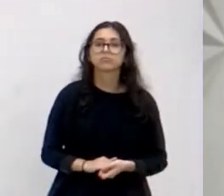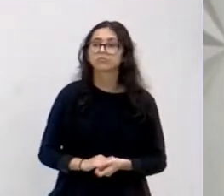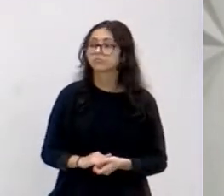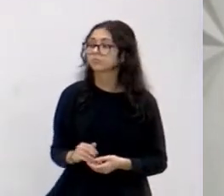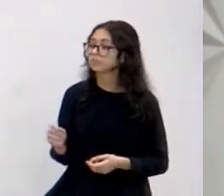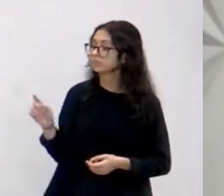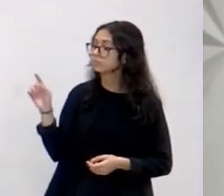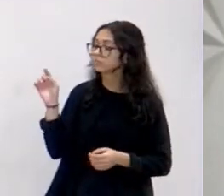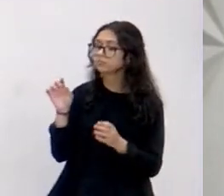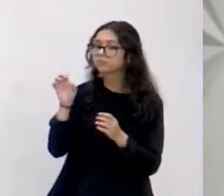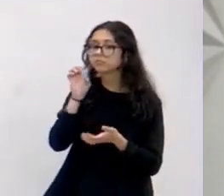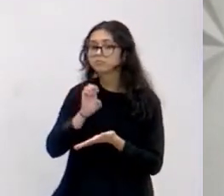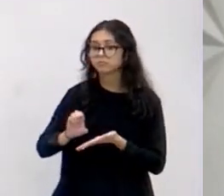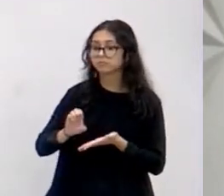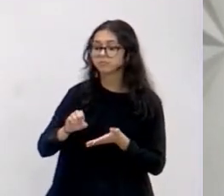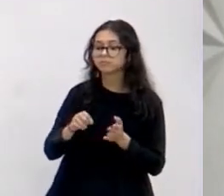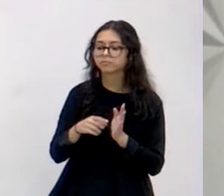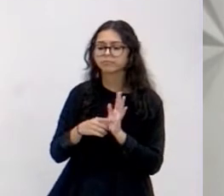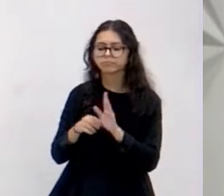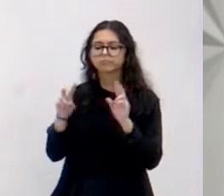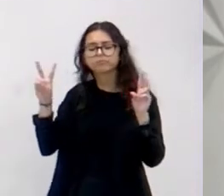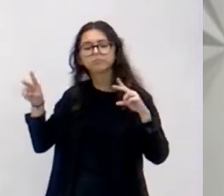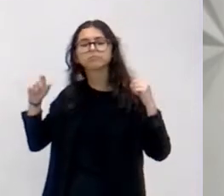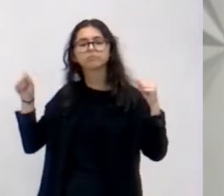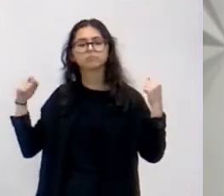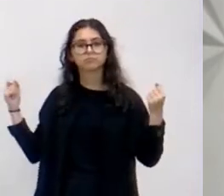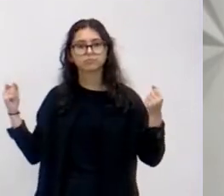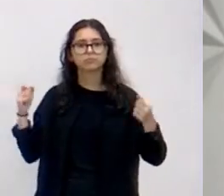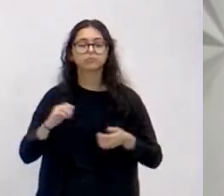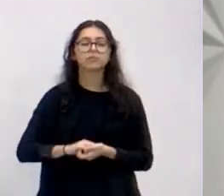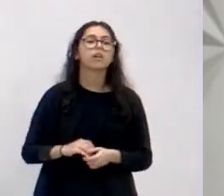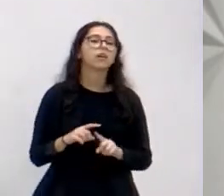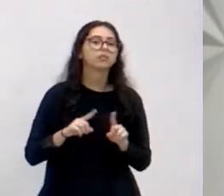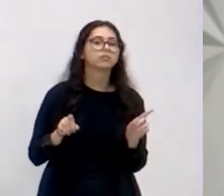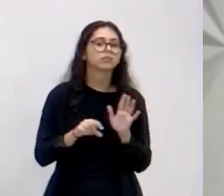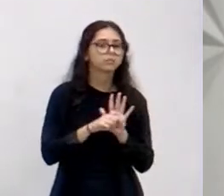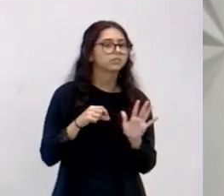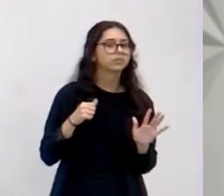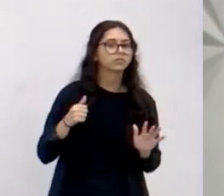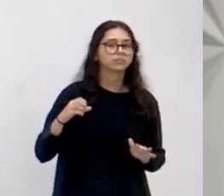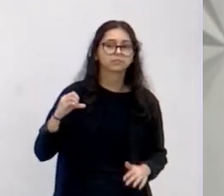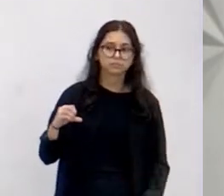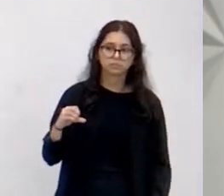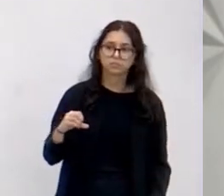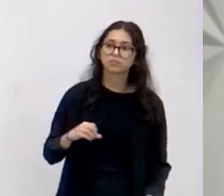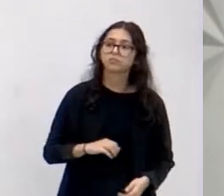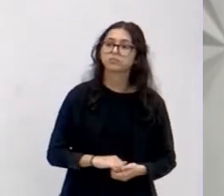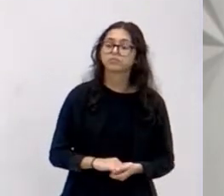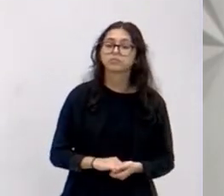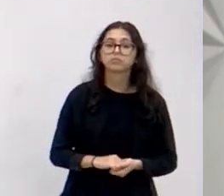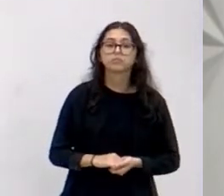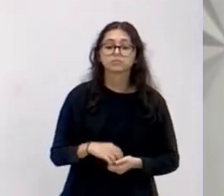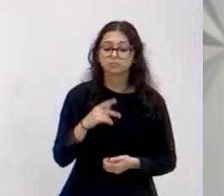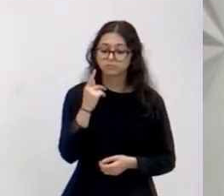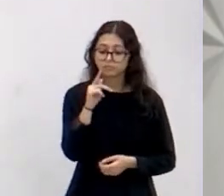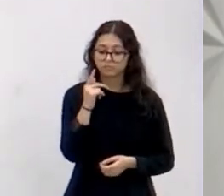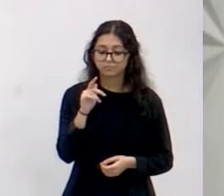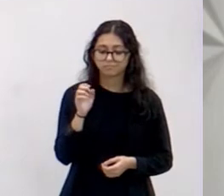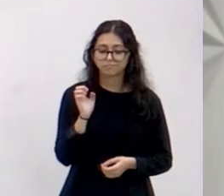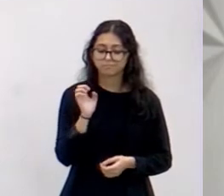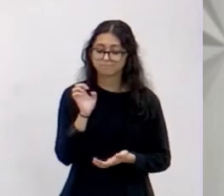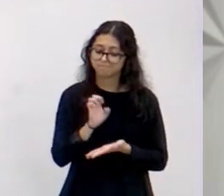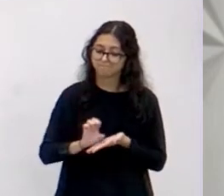grande vitória e diz o Capítulo de número 19 no versículo de número três que Elias teve medo